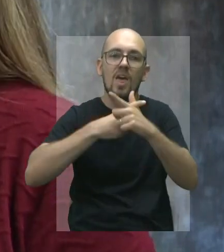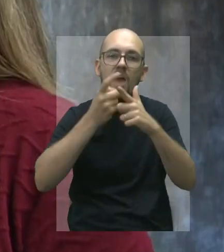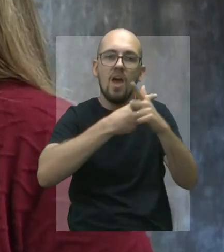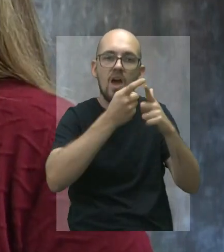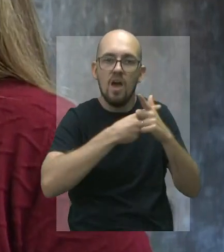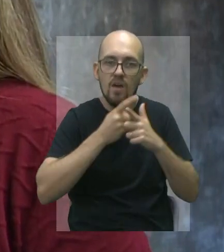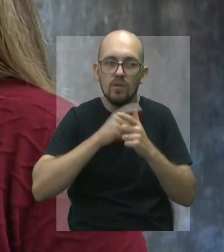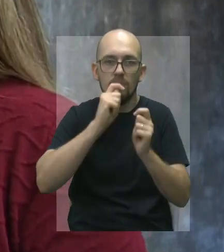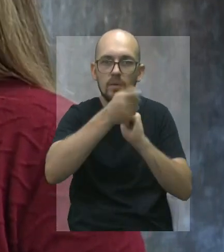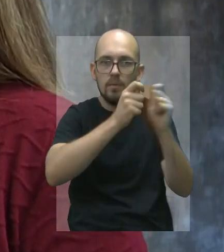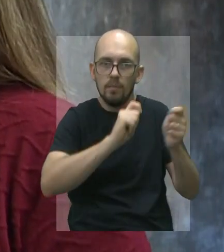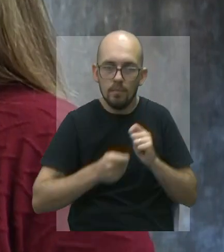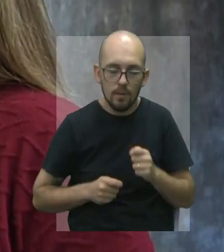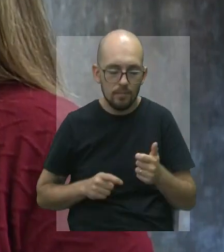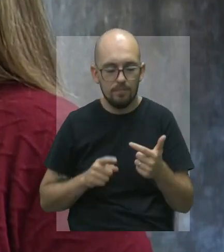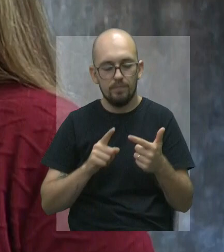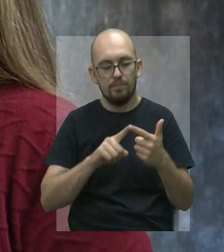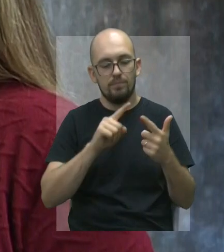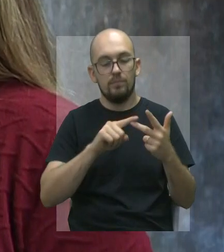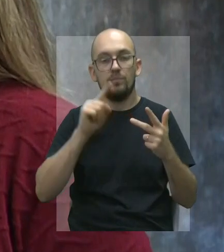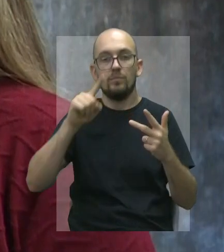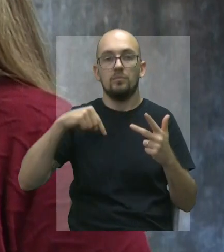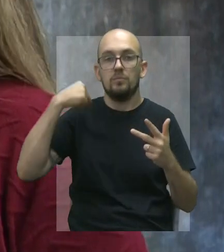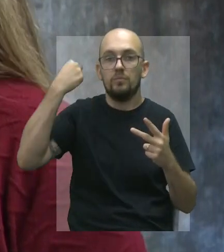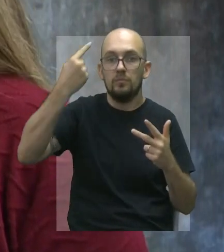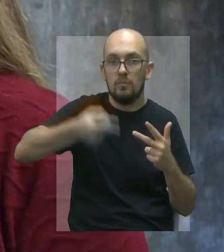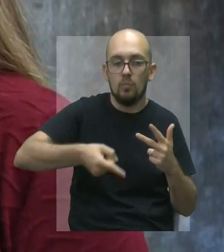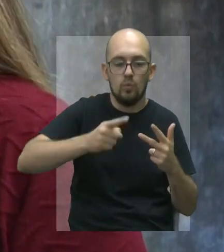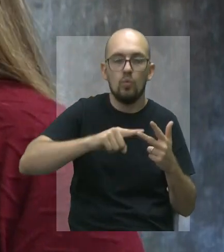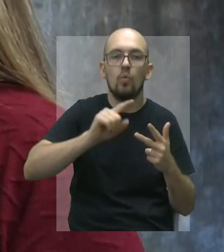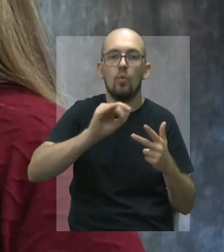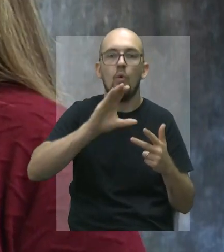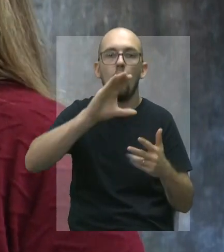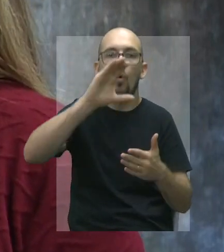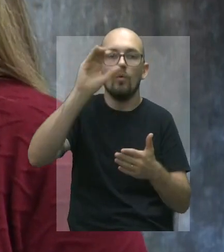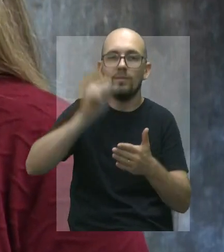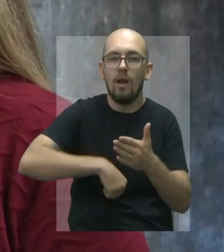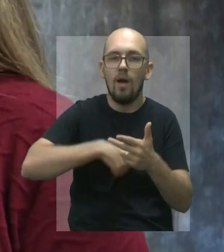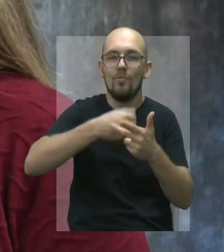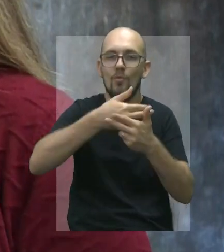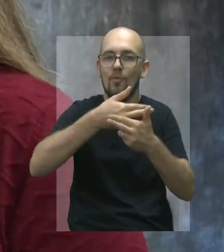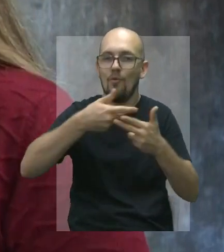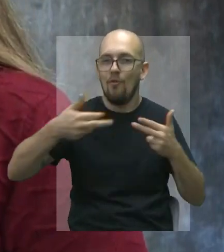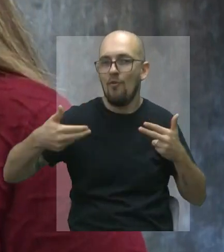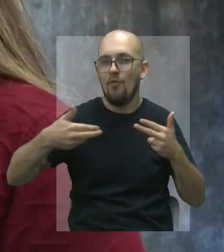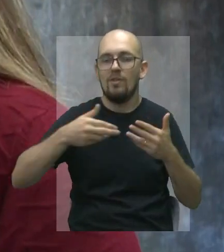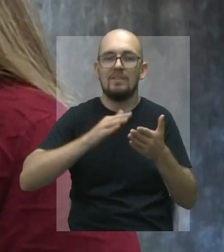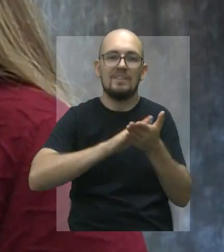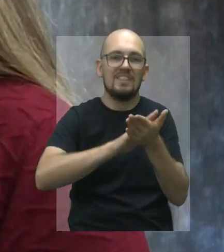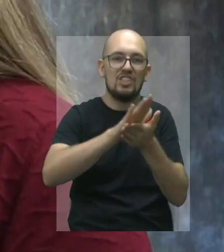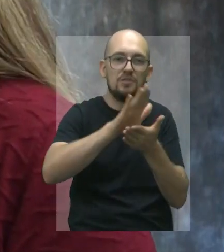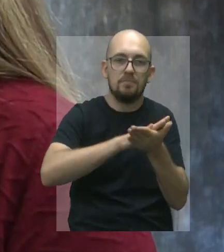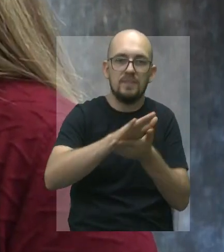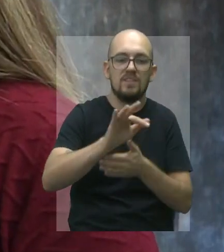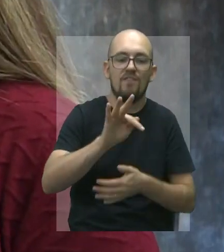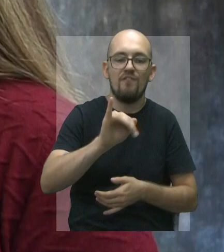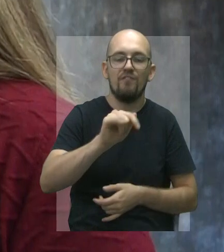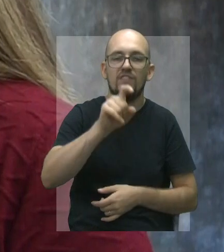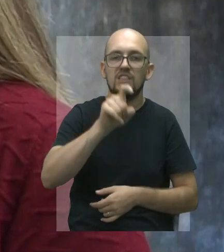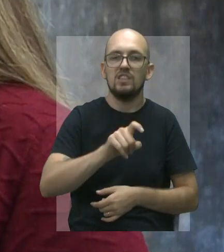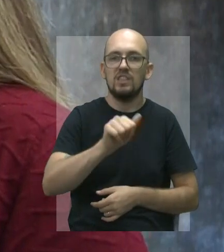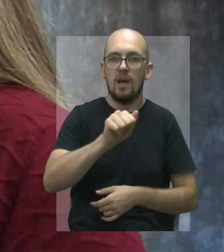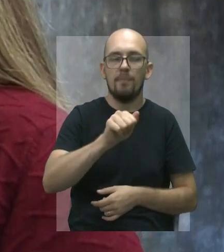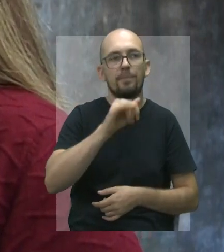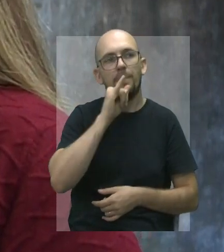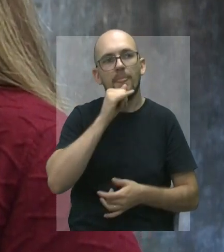dívida. Depois a gente estima os contratos vigentes, né? Todas as despesas fixas que nós temos, que são